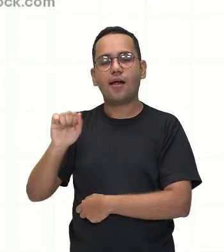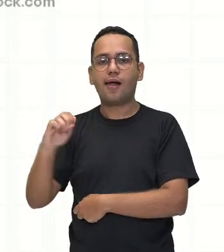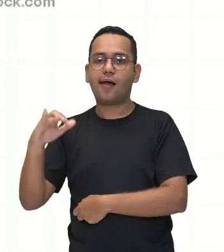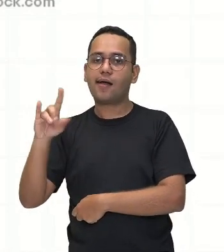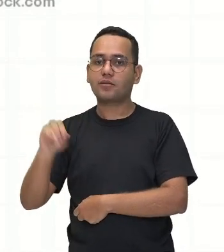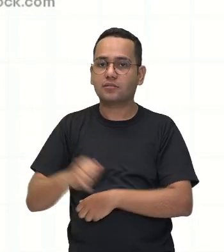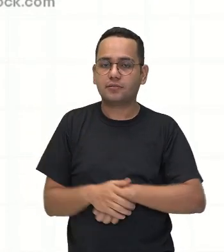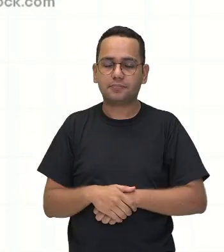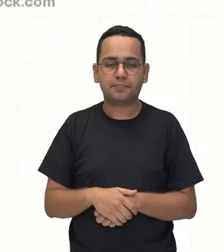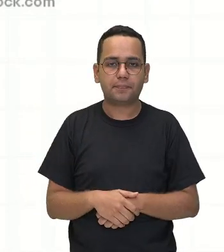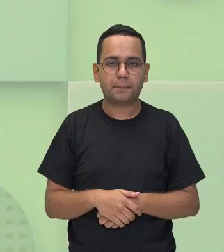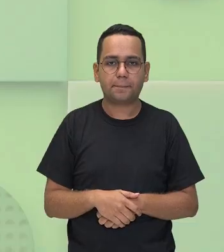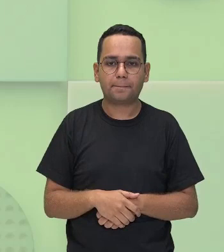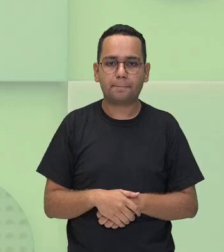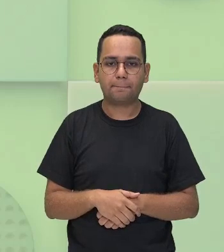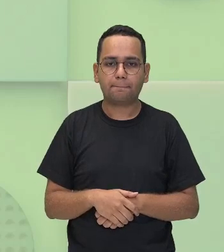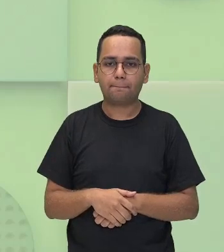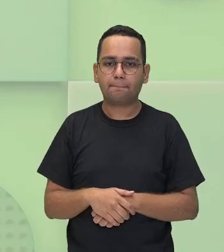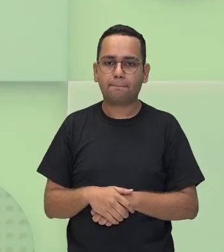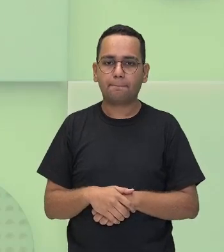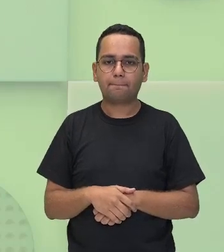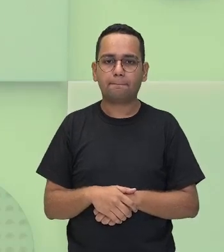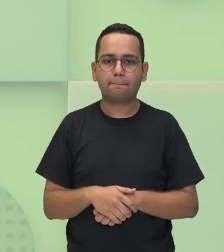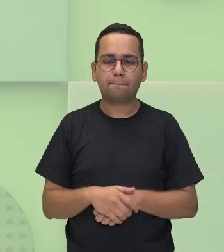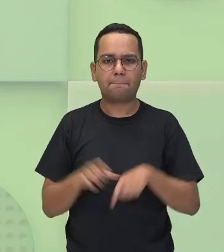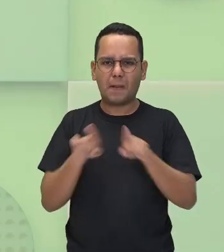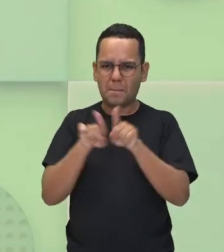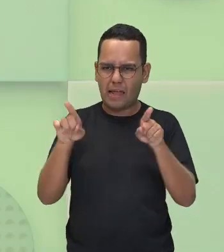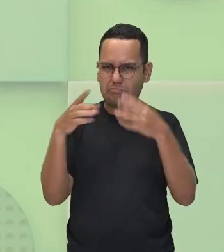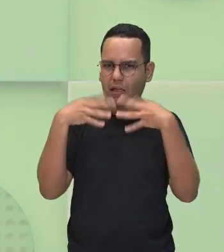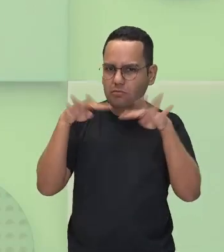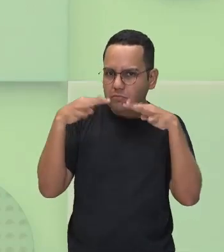uma chuva no ambiente